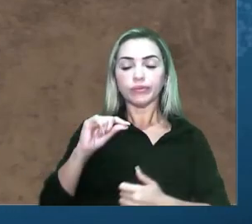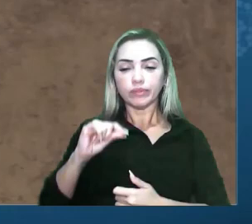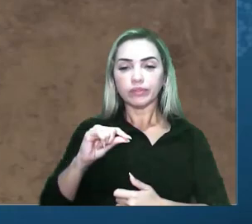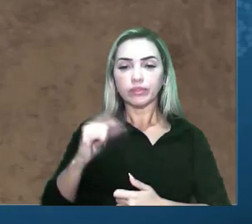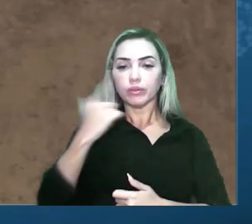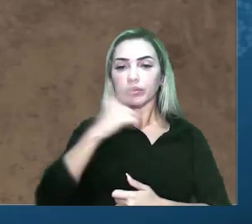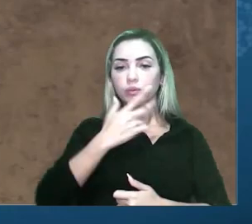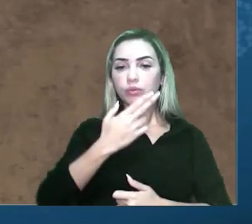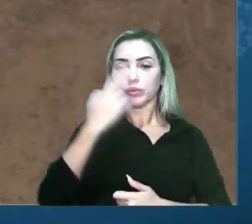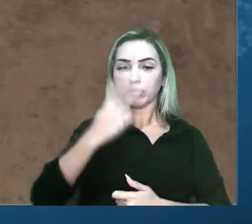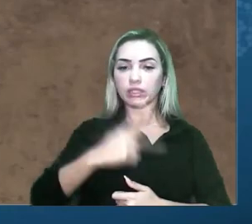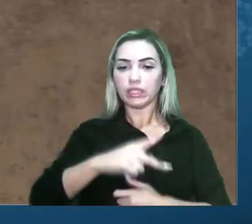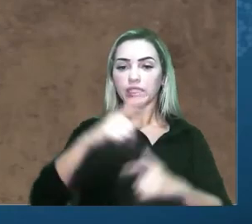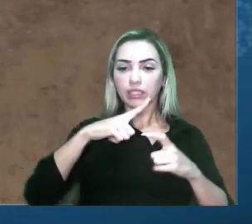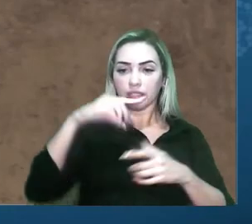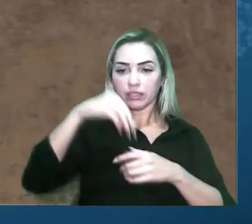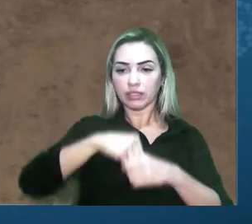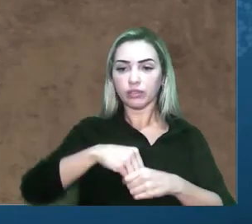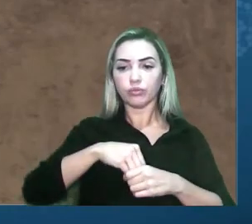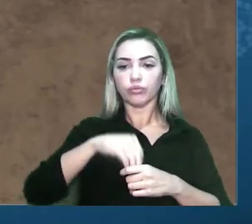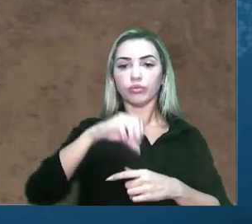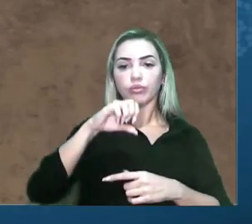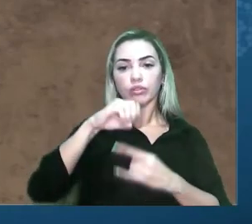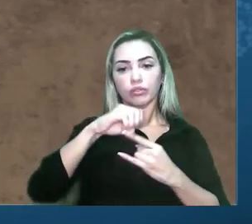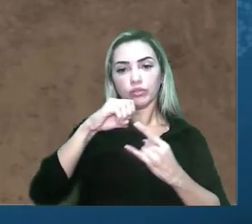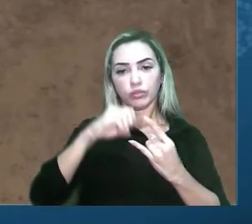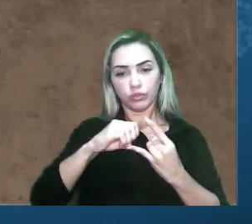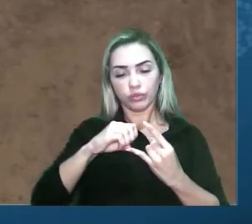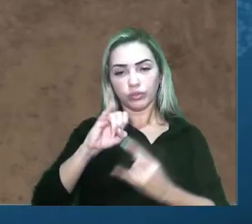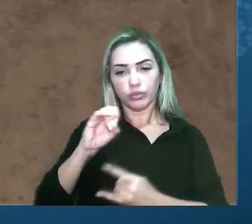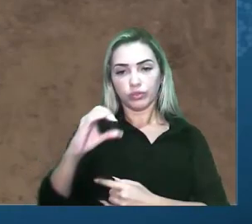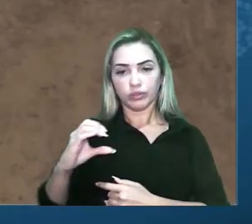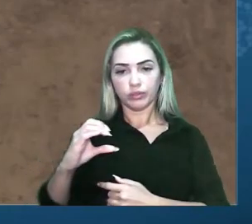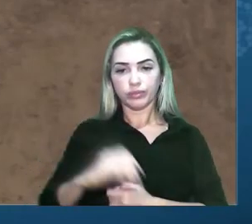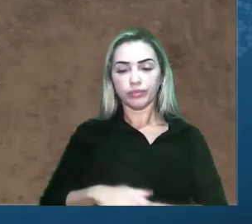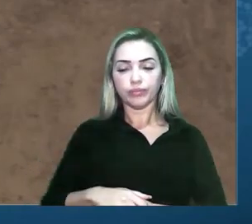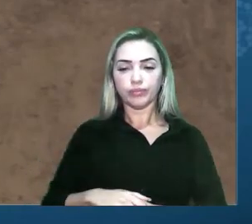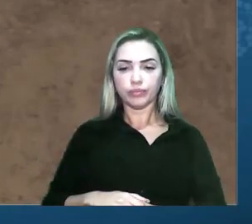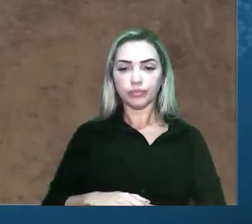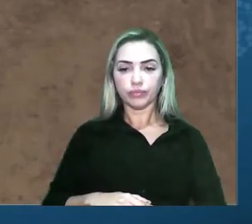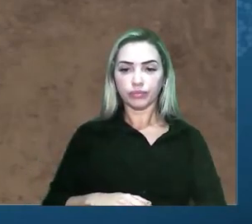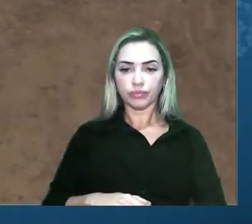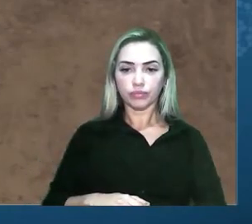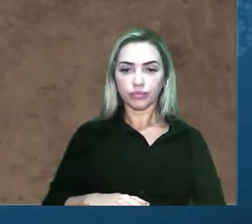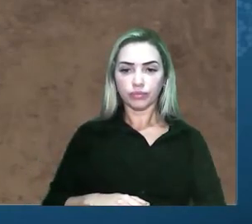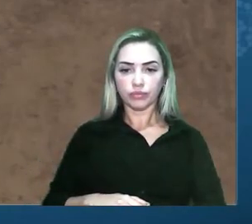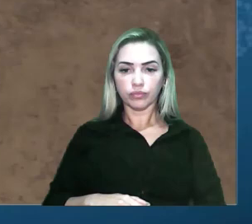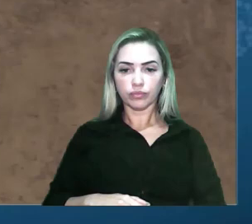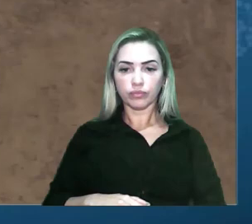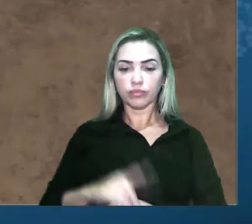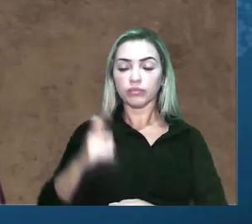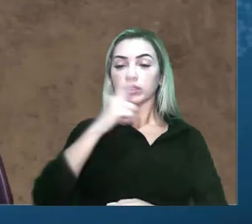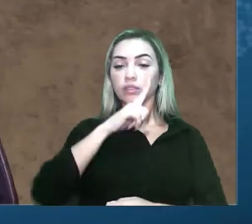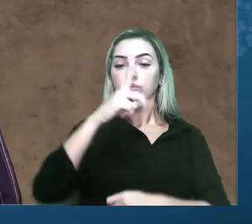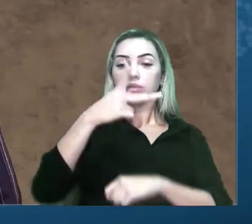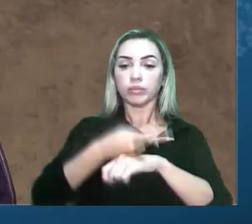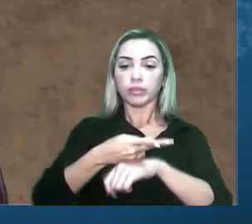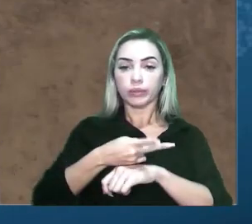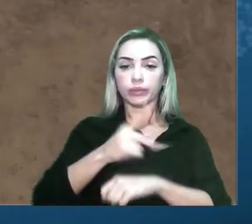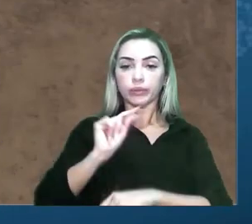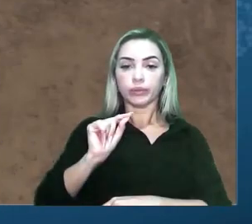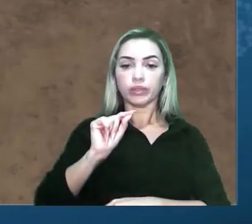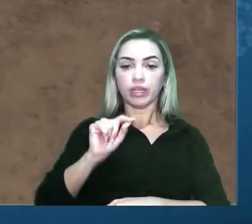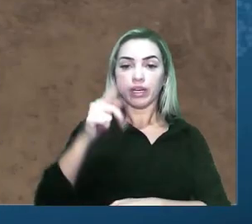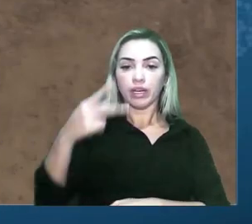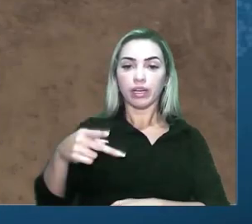dele estar dentro da Fundação Oswaldo Cruz, a Fiocruz. Então, o ganhador,